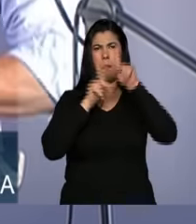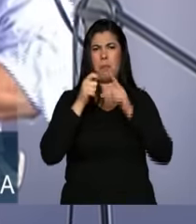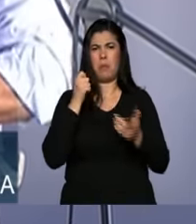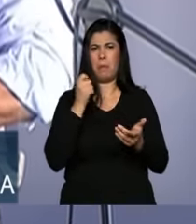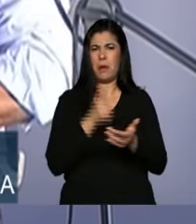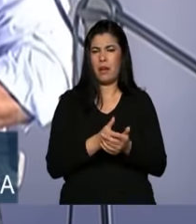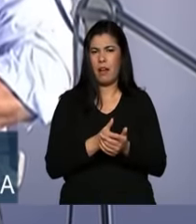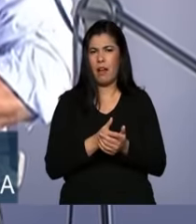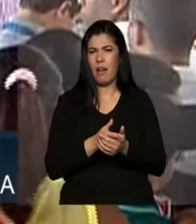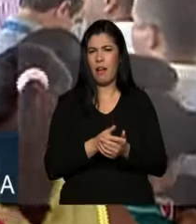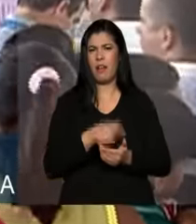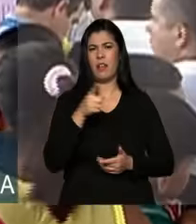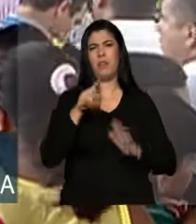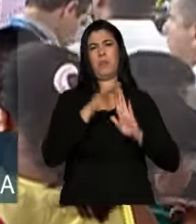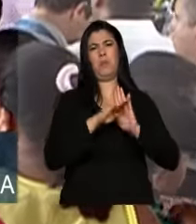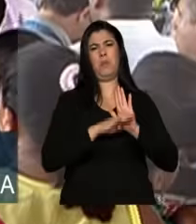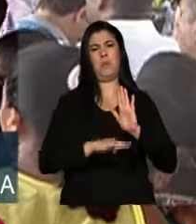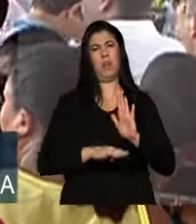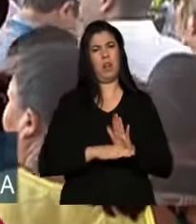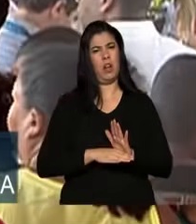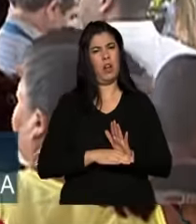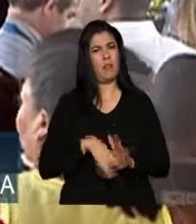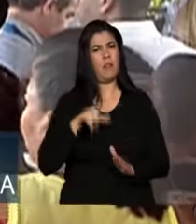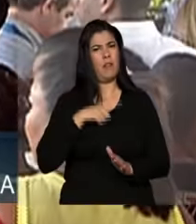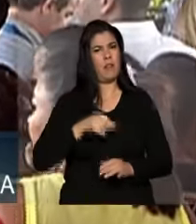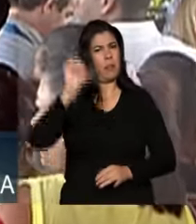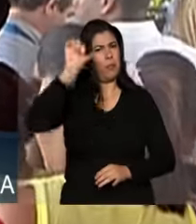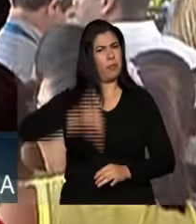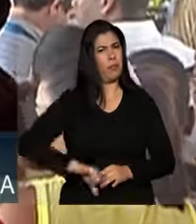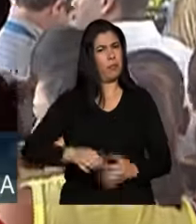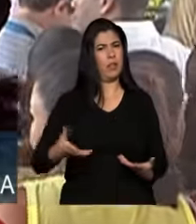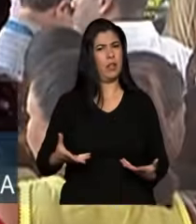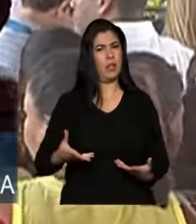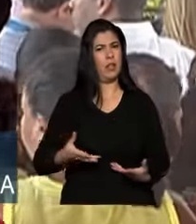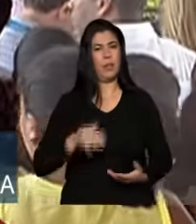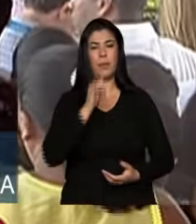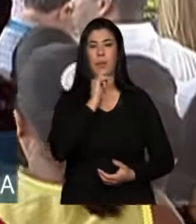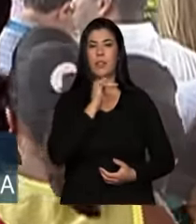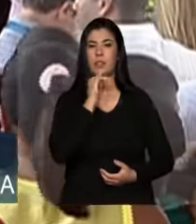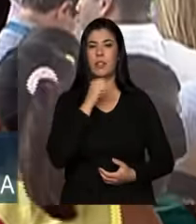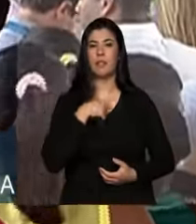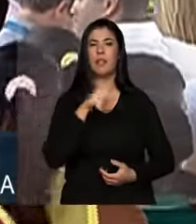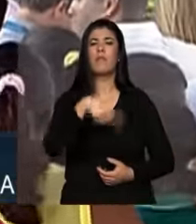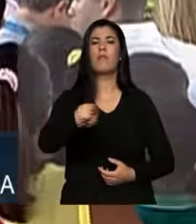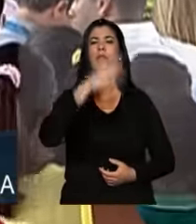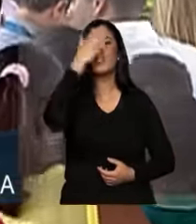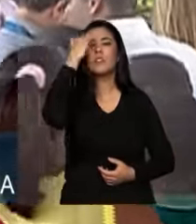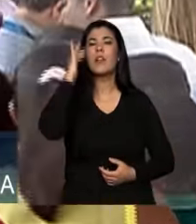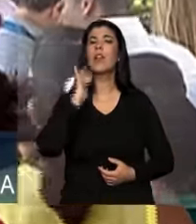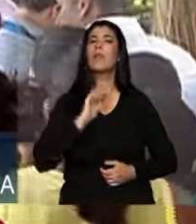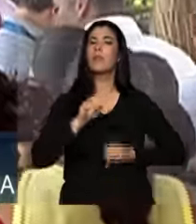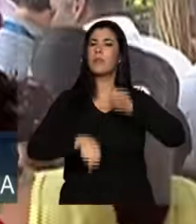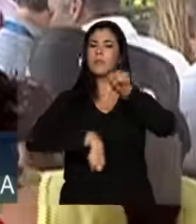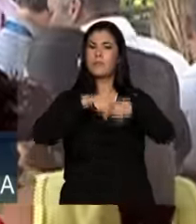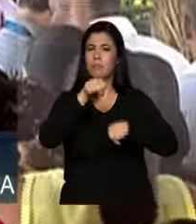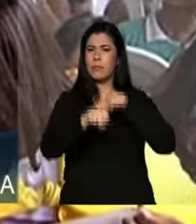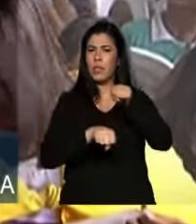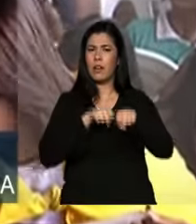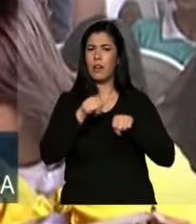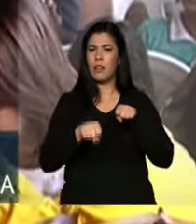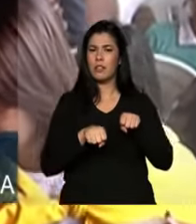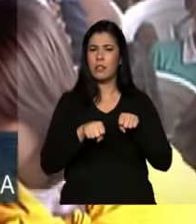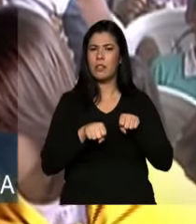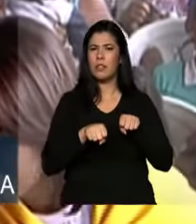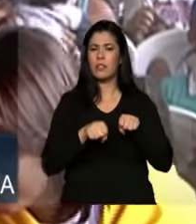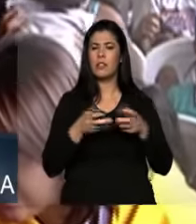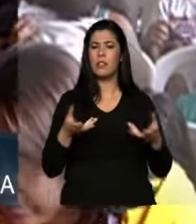ia quebrar. Para a gente andar de bicicleta, quem anda de bicicleta aí, levanta a mão.